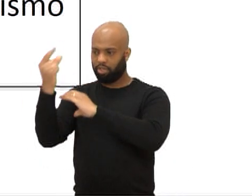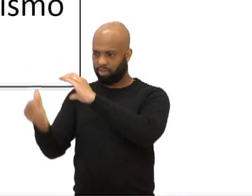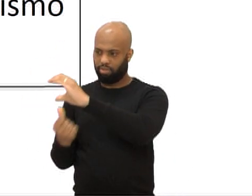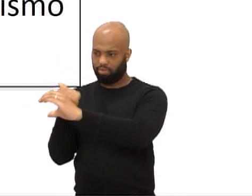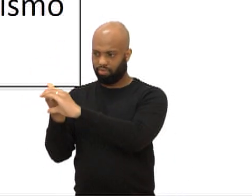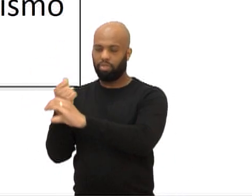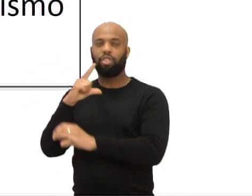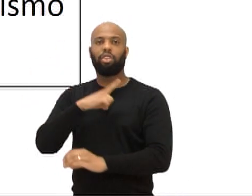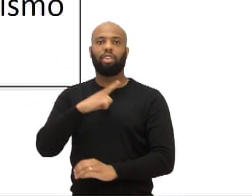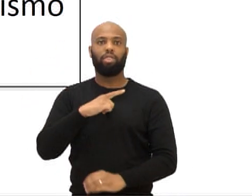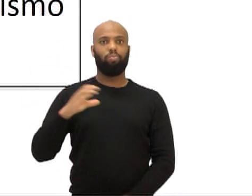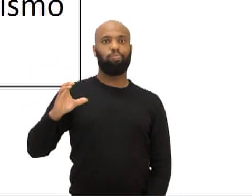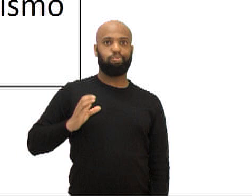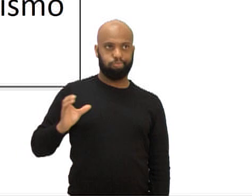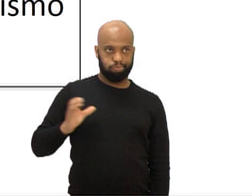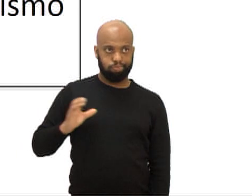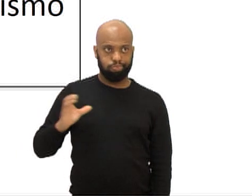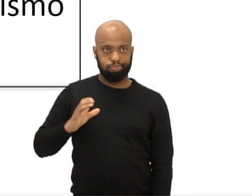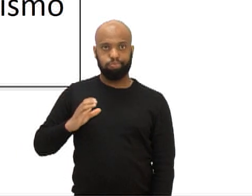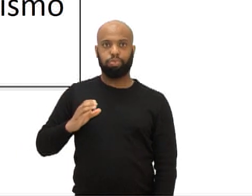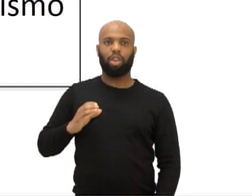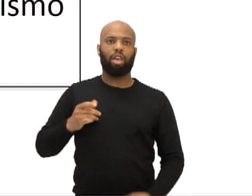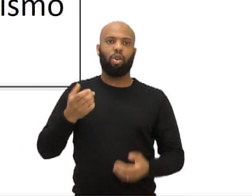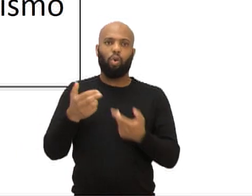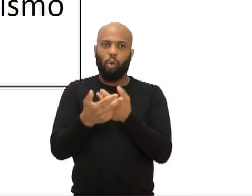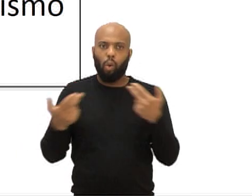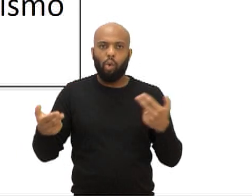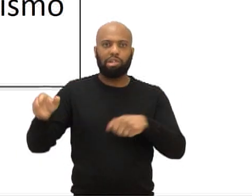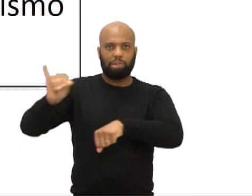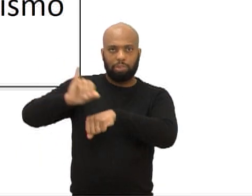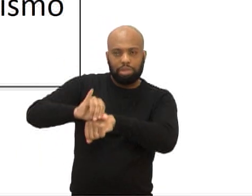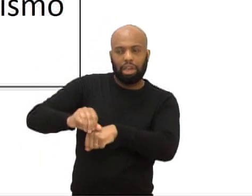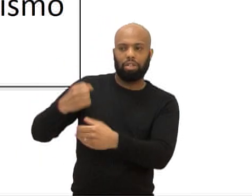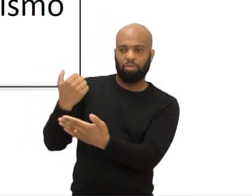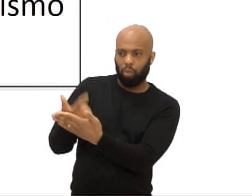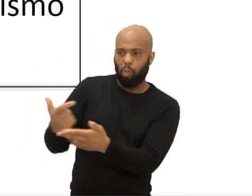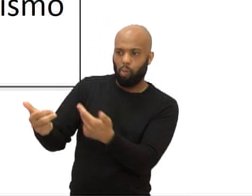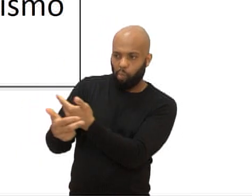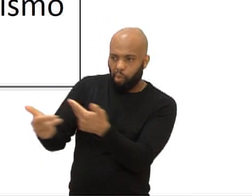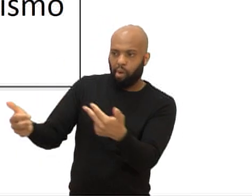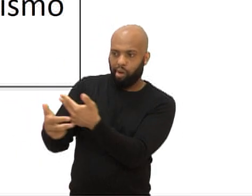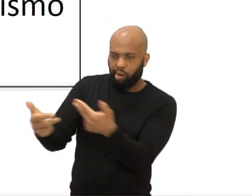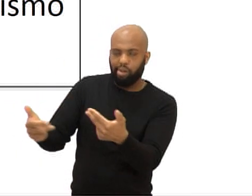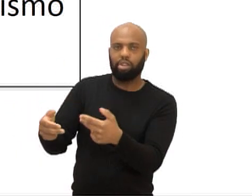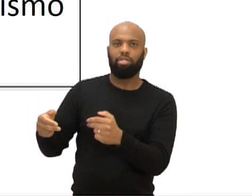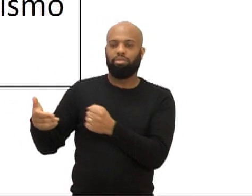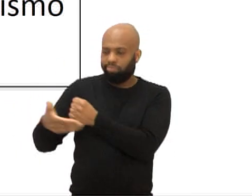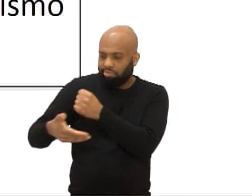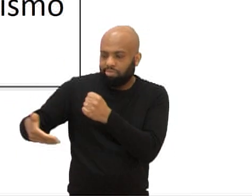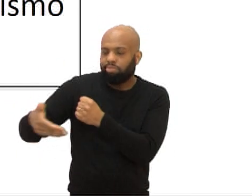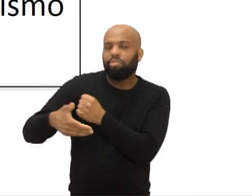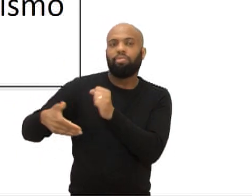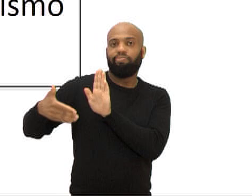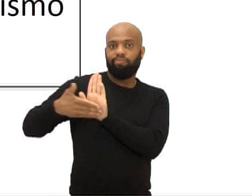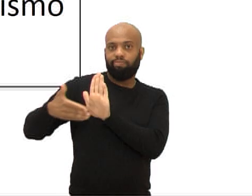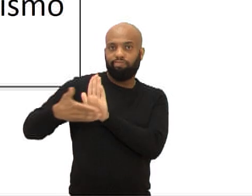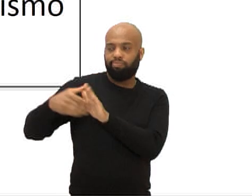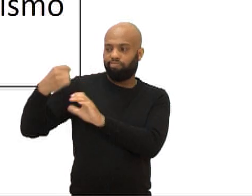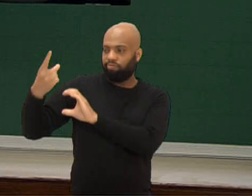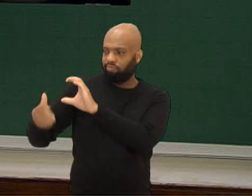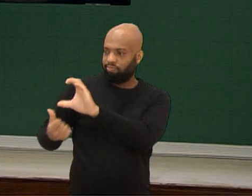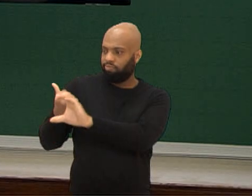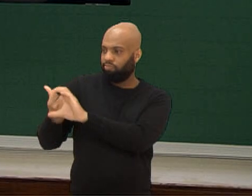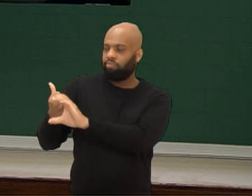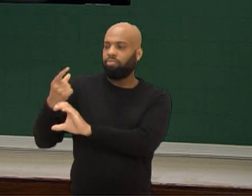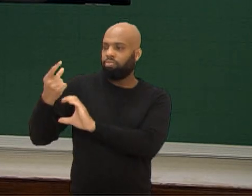nós temos a riqueza material, ou seja, a base da proposta capitalista